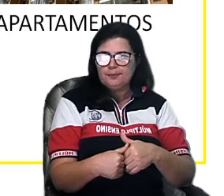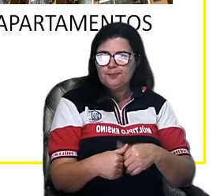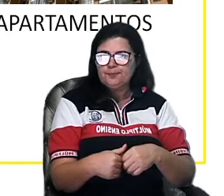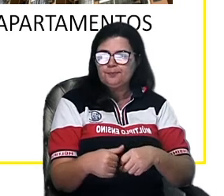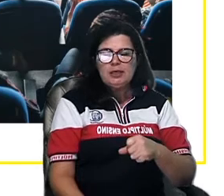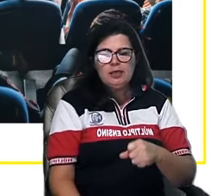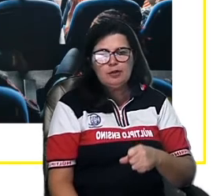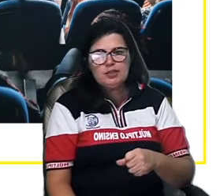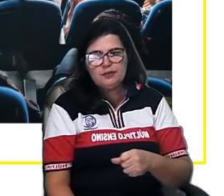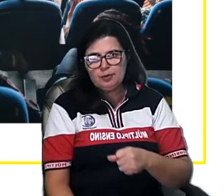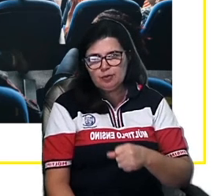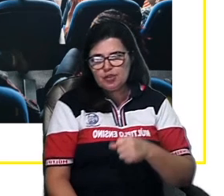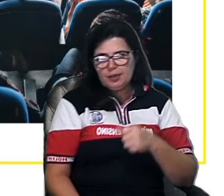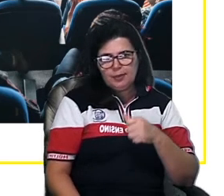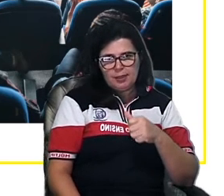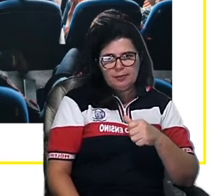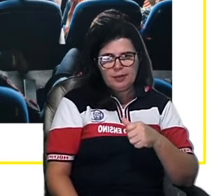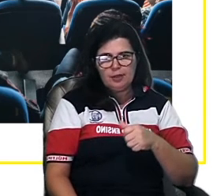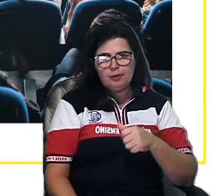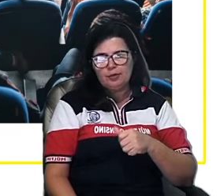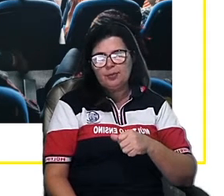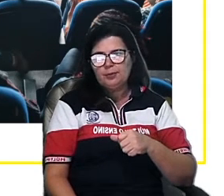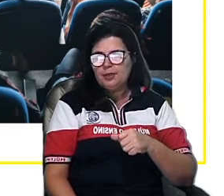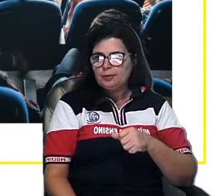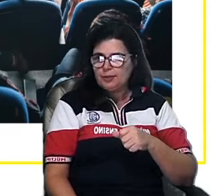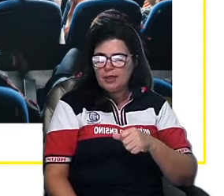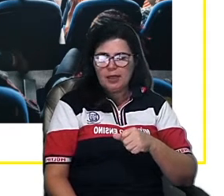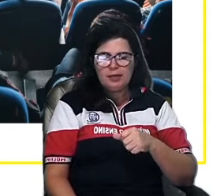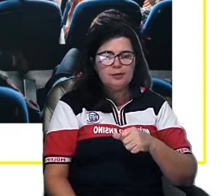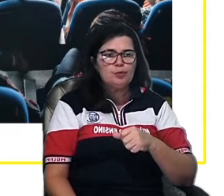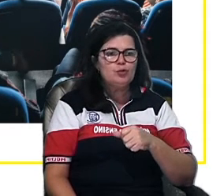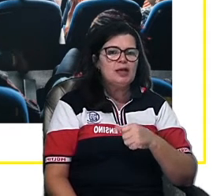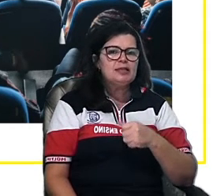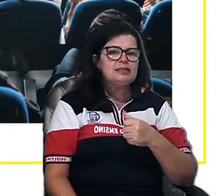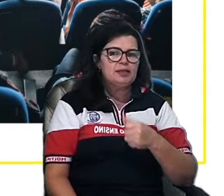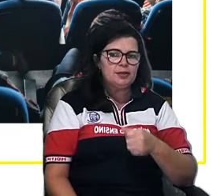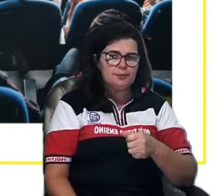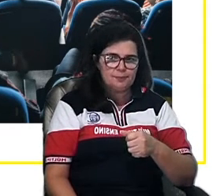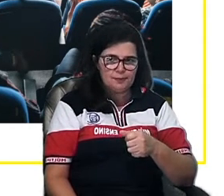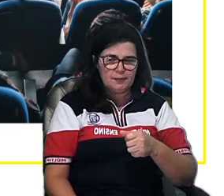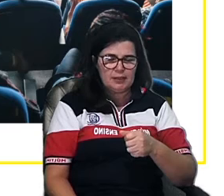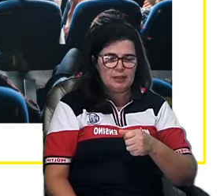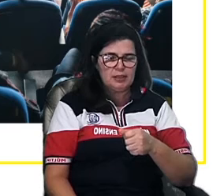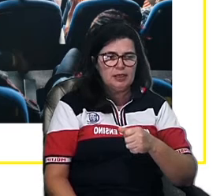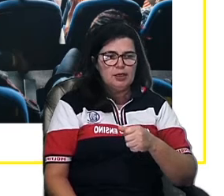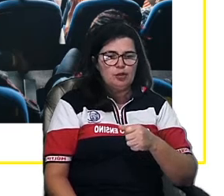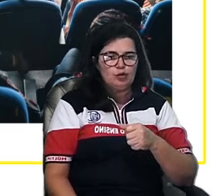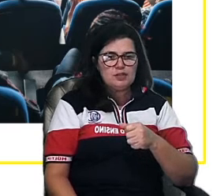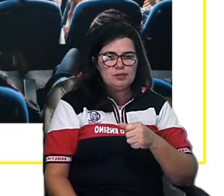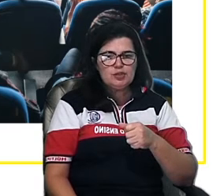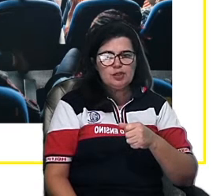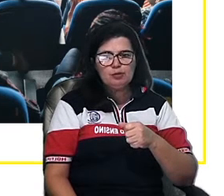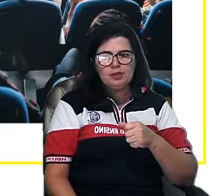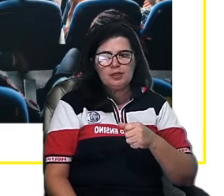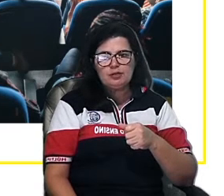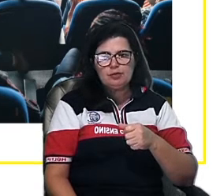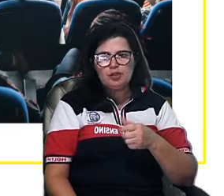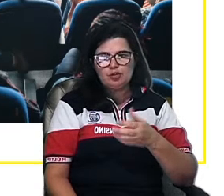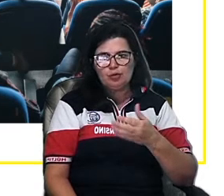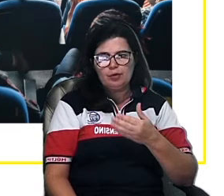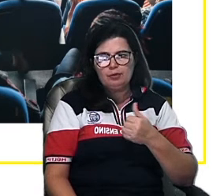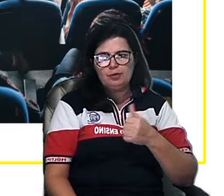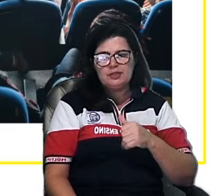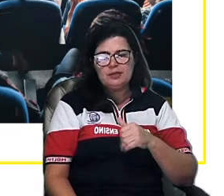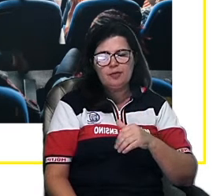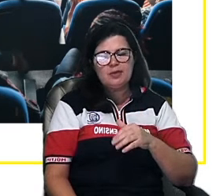que entrem. E nós vimos também, dentro da primeira unidade, o lazer, né? Nós vimos que no início